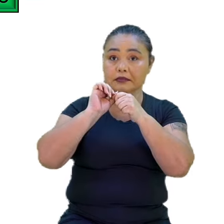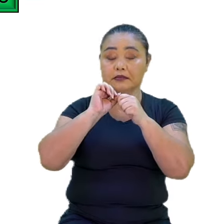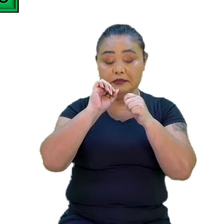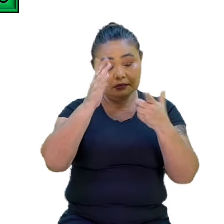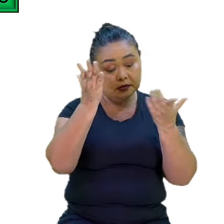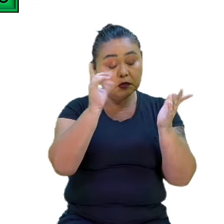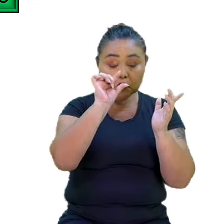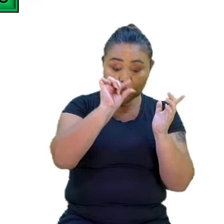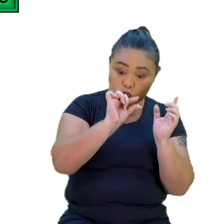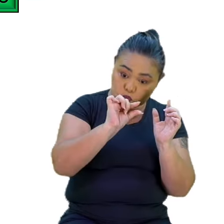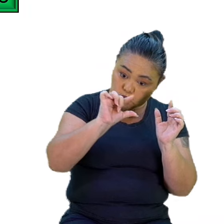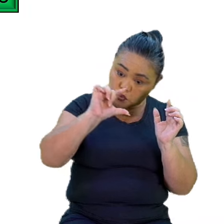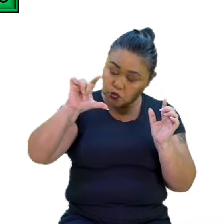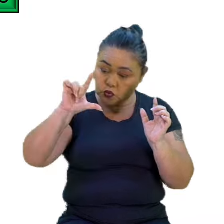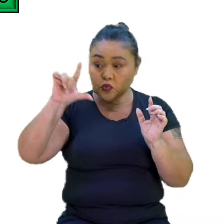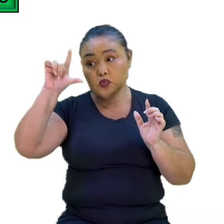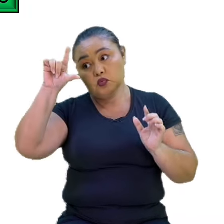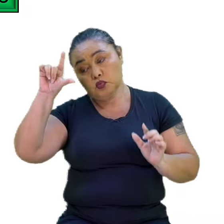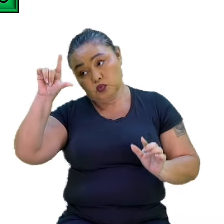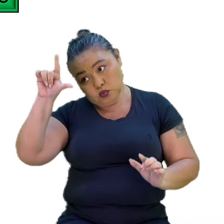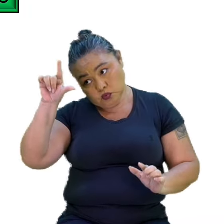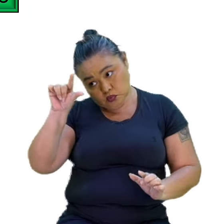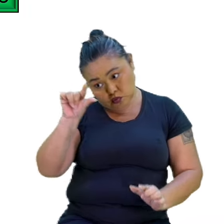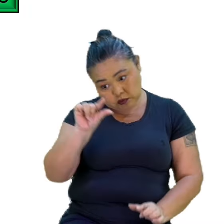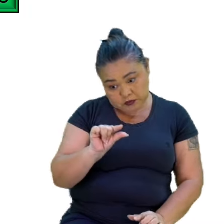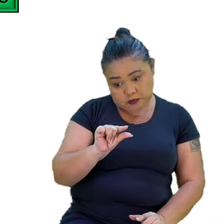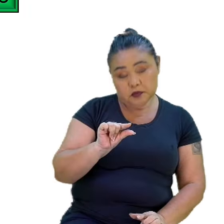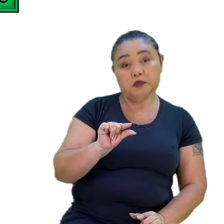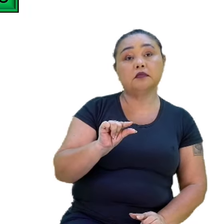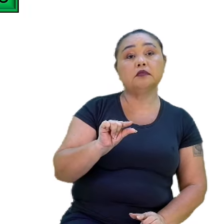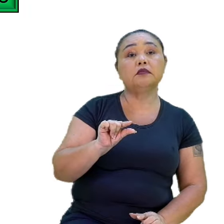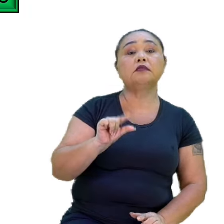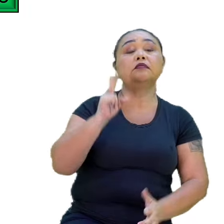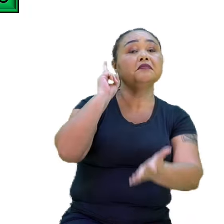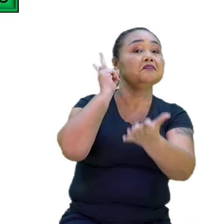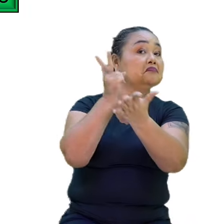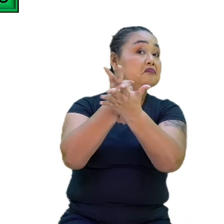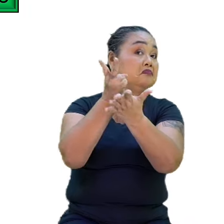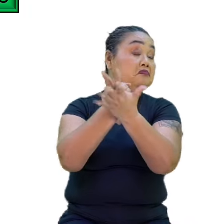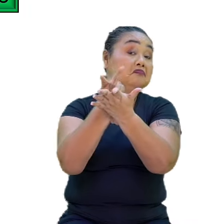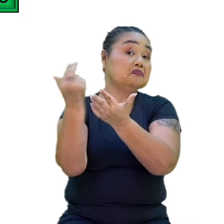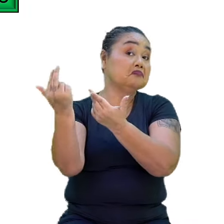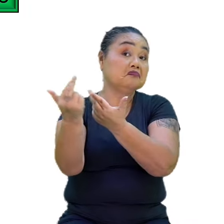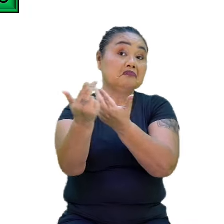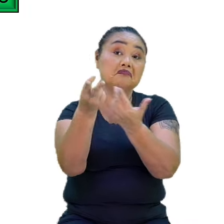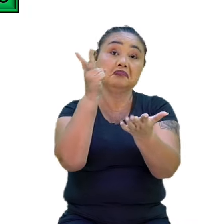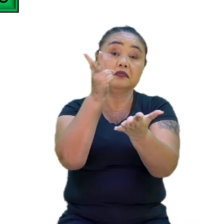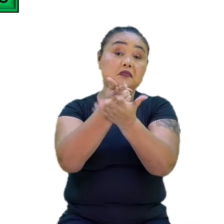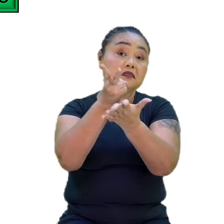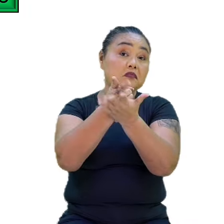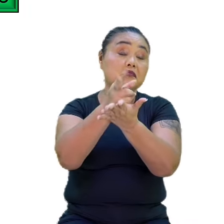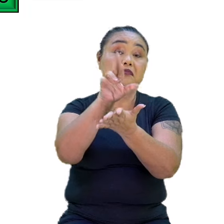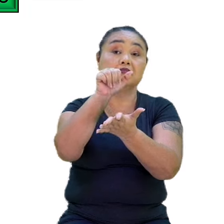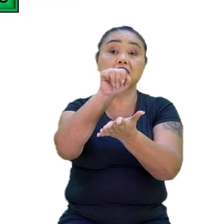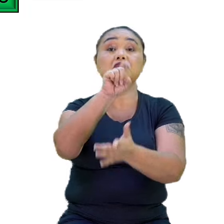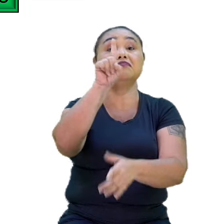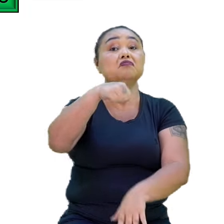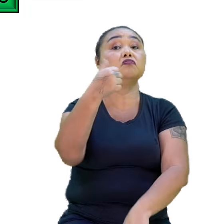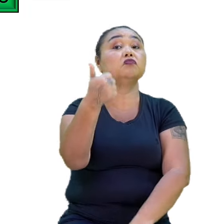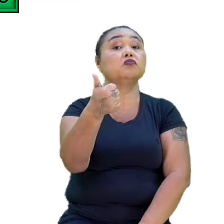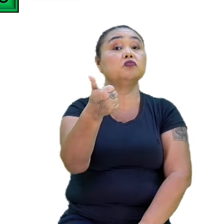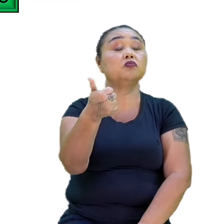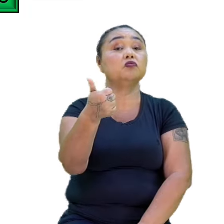o maior a decrescente ao contrário disso do menor para a constante se mantém permanente ali os valores então a razão é um só que